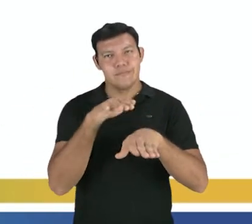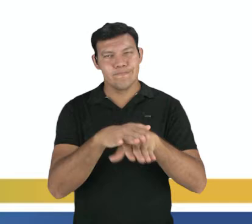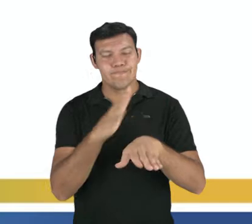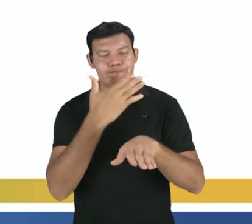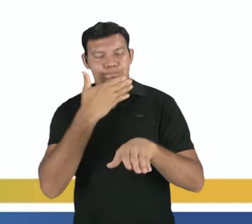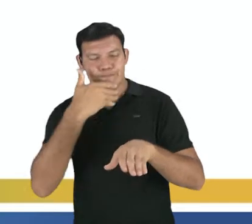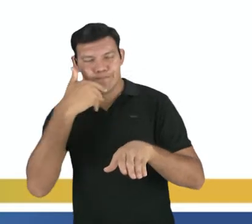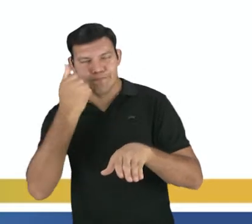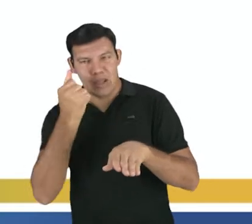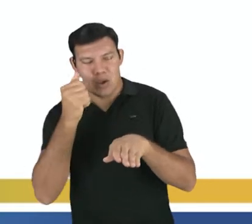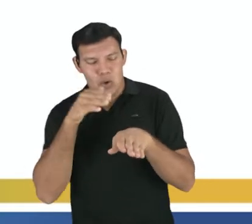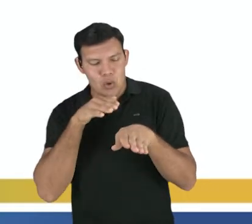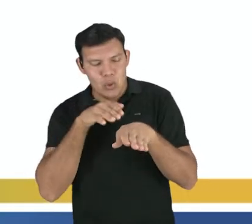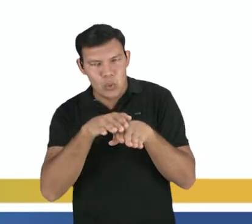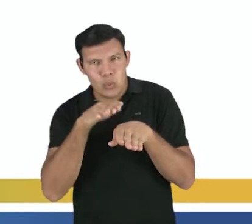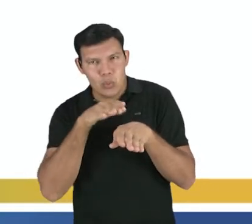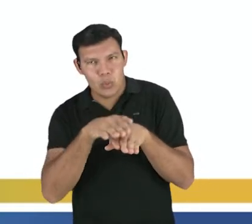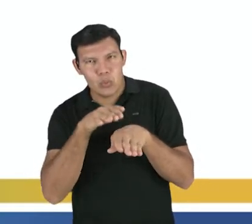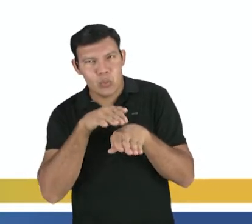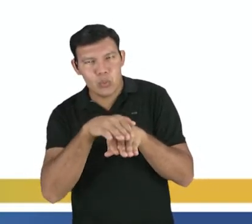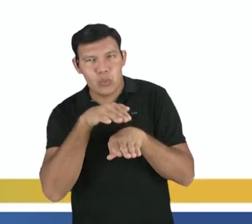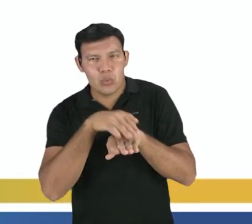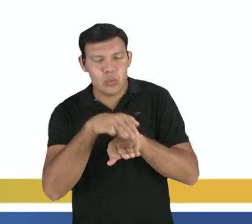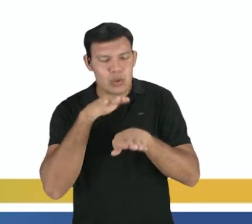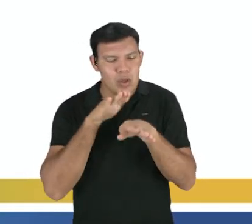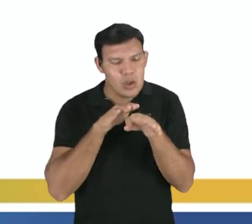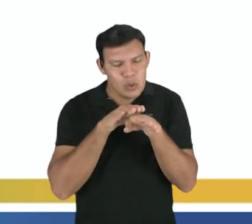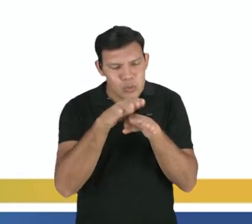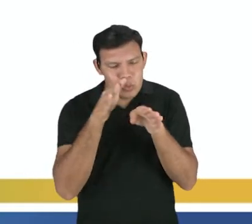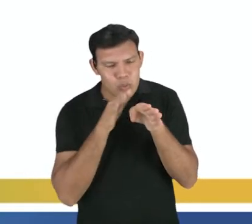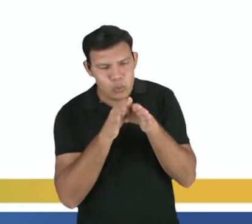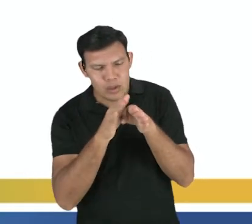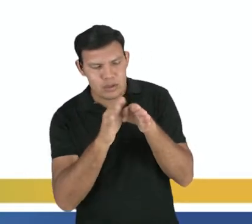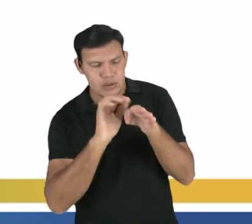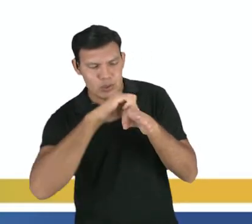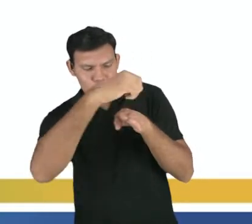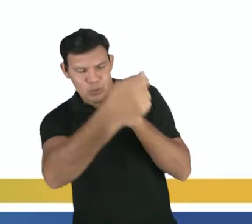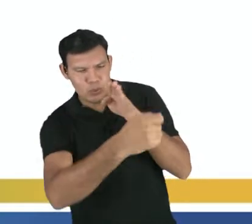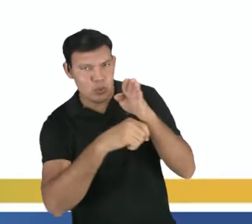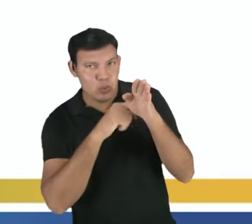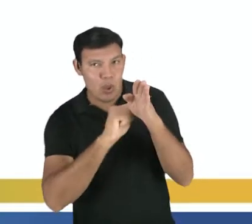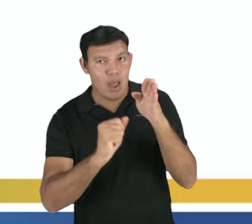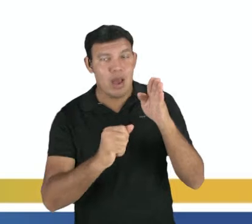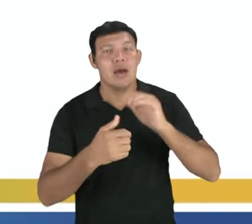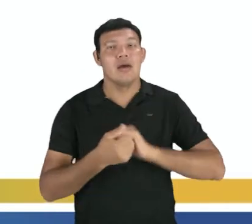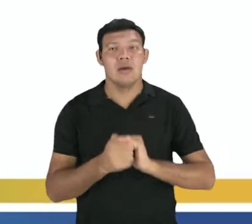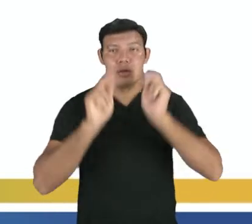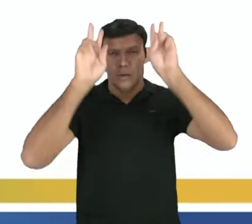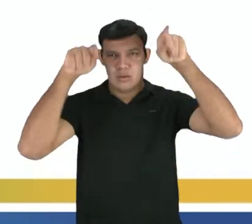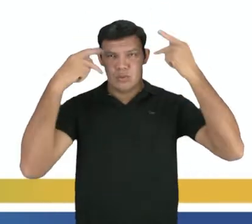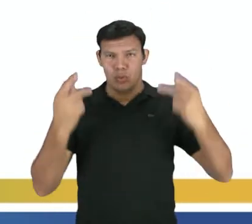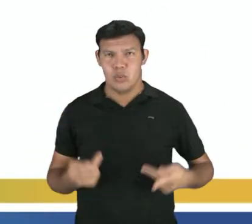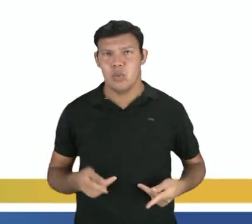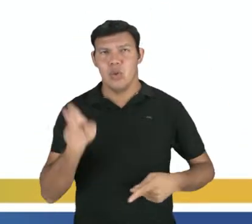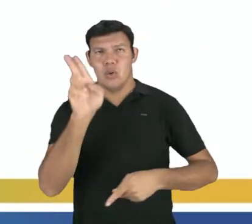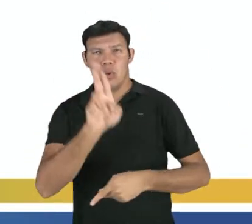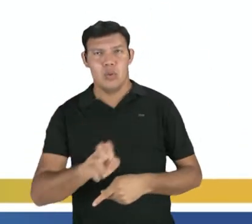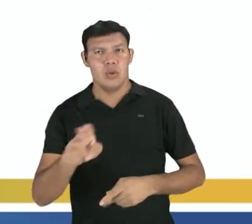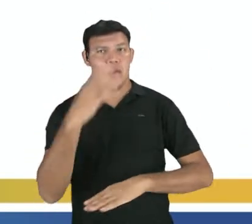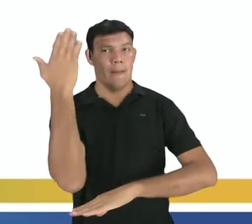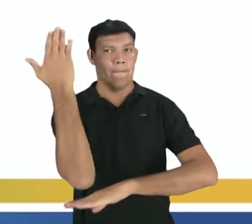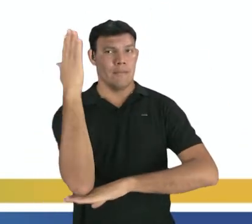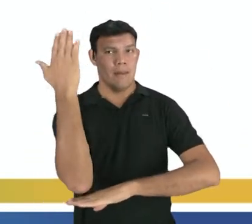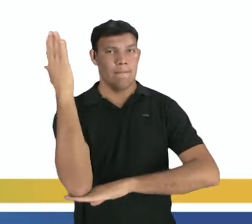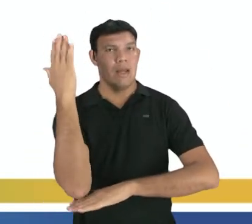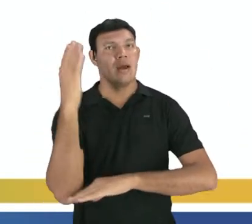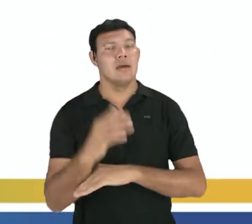técnicas aí com esses instrumentos, o fio de corte, a amarração, né? O homem ele começa a utilizar um pedaço de madeira